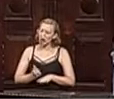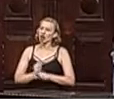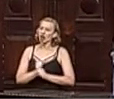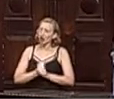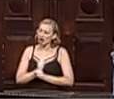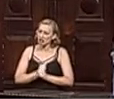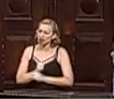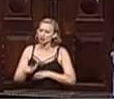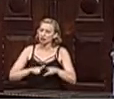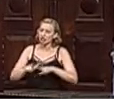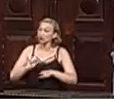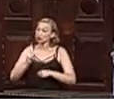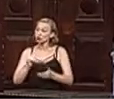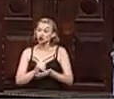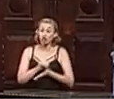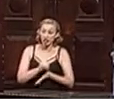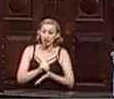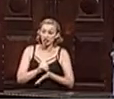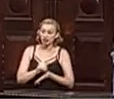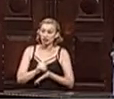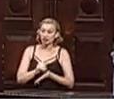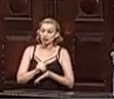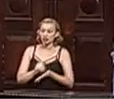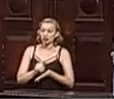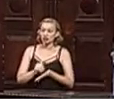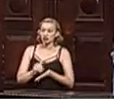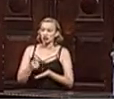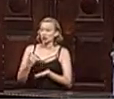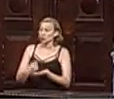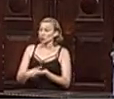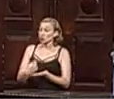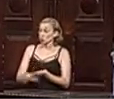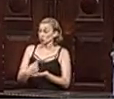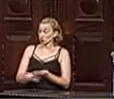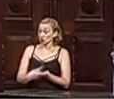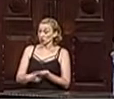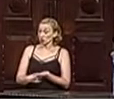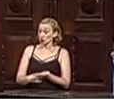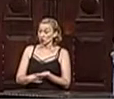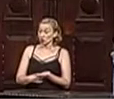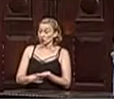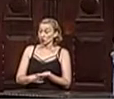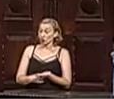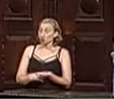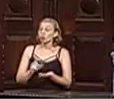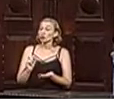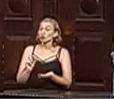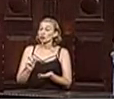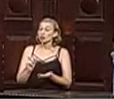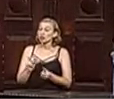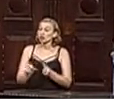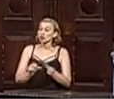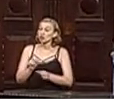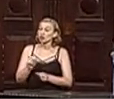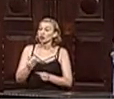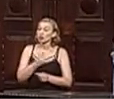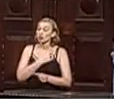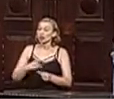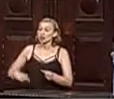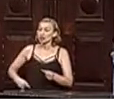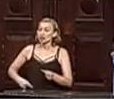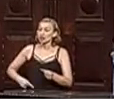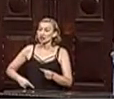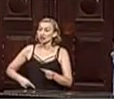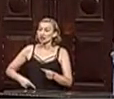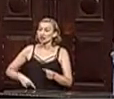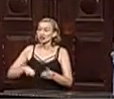30 dias, descumpre esse acordo e nomeia um estranho aos quadros para a presidência da Conlurb, ele quebra a